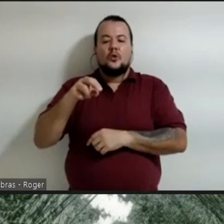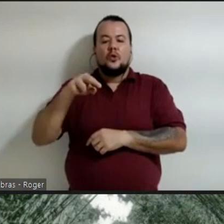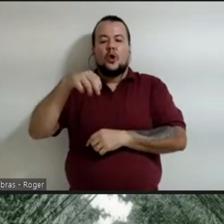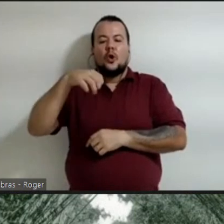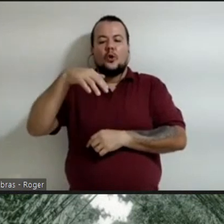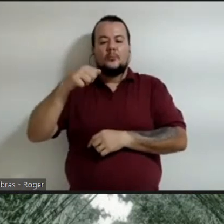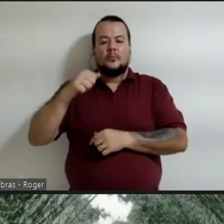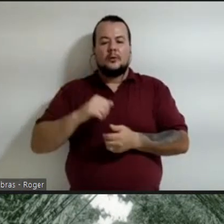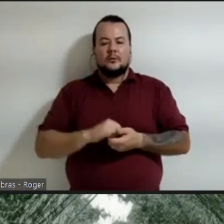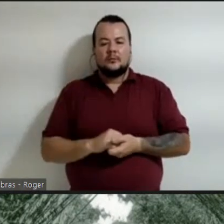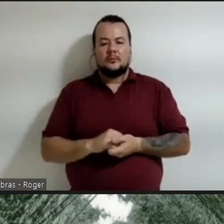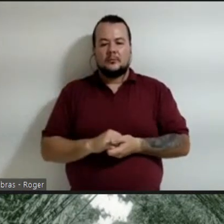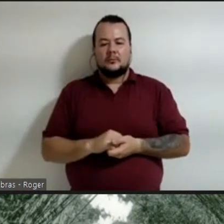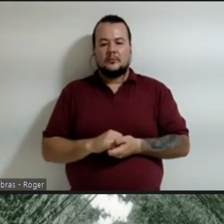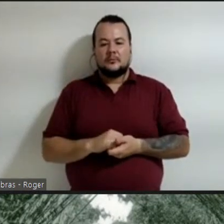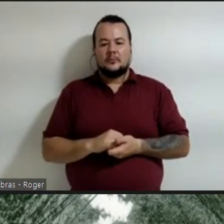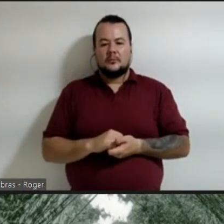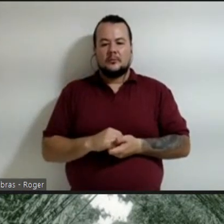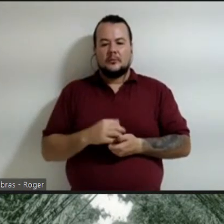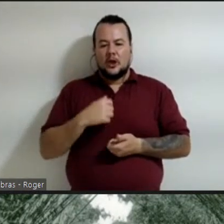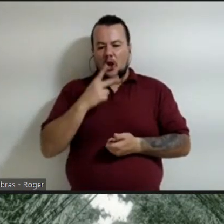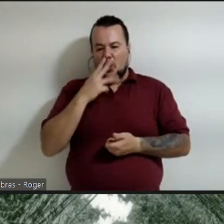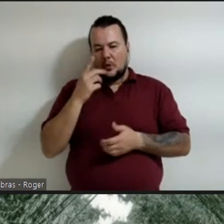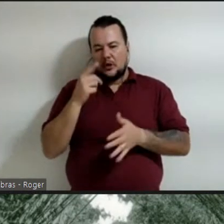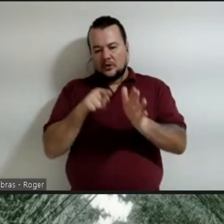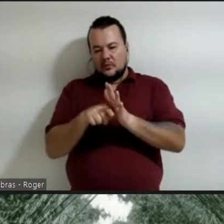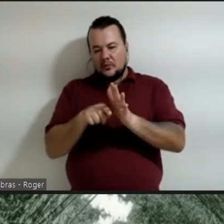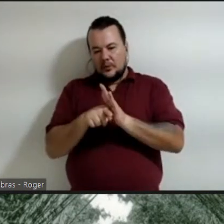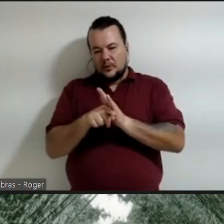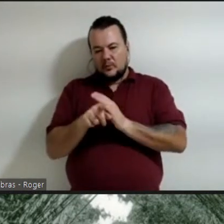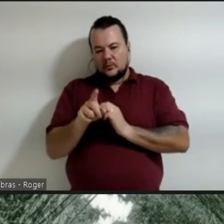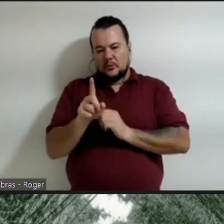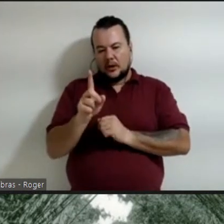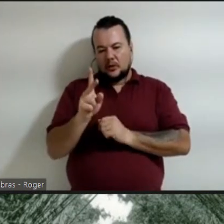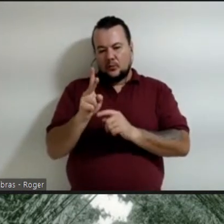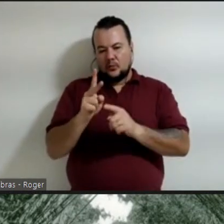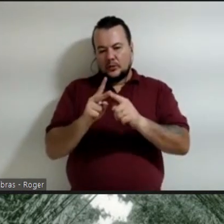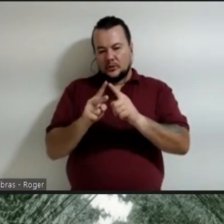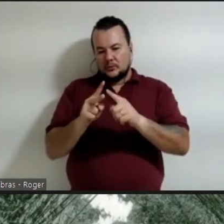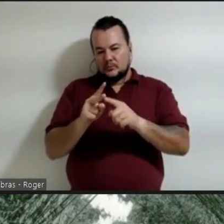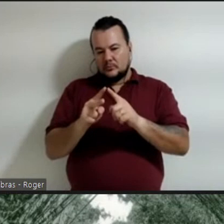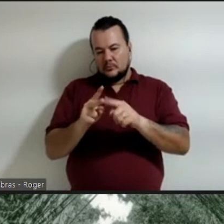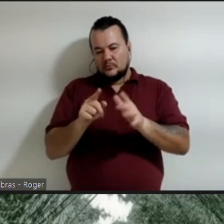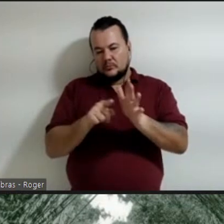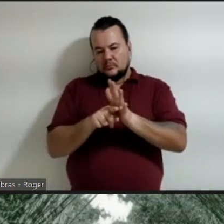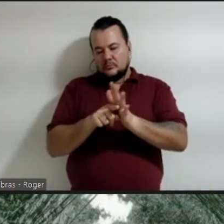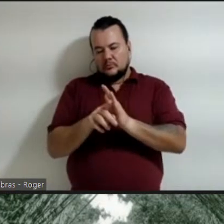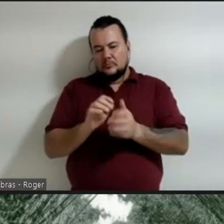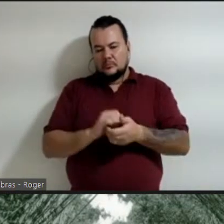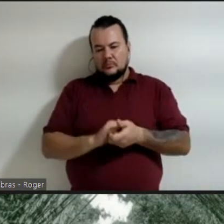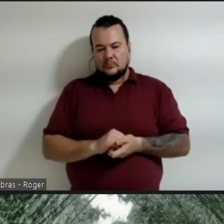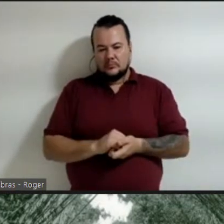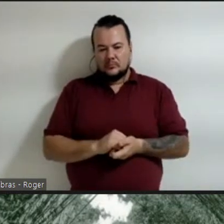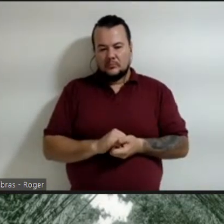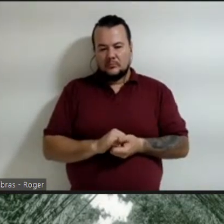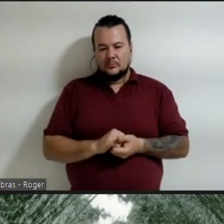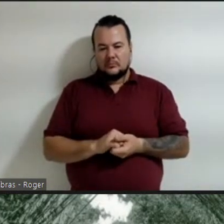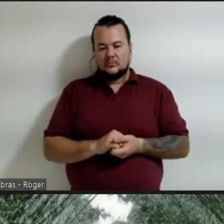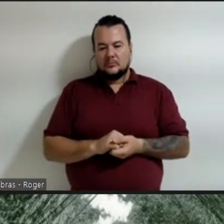Acho que eu vou fazer já para o Hugo duas questões a respeito, boas e muito